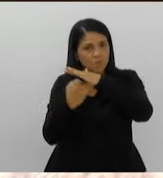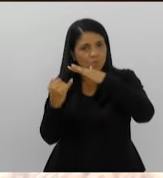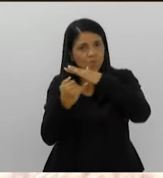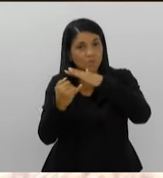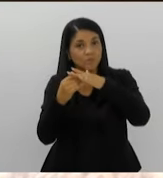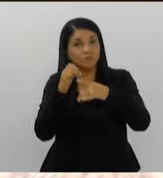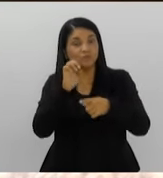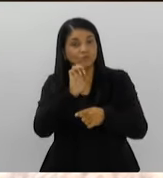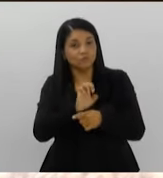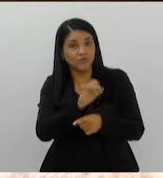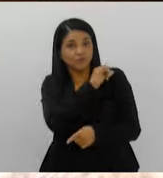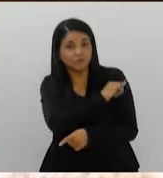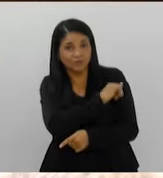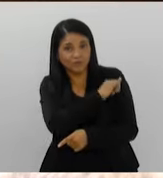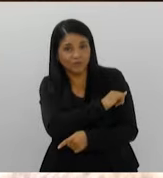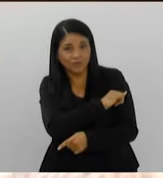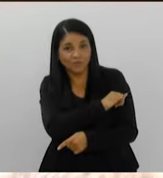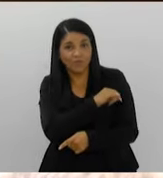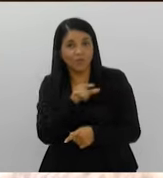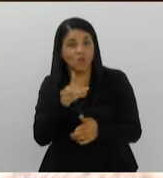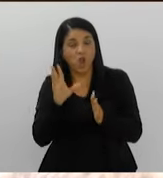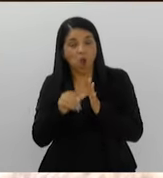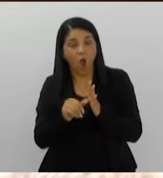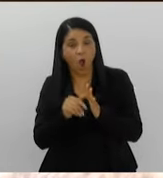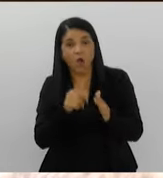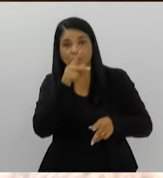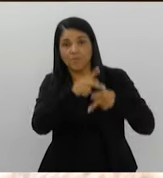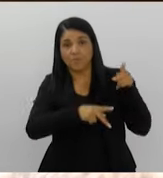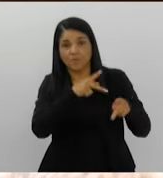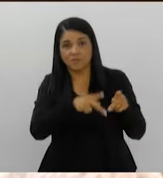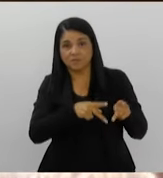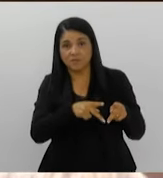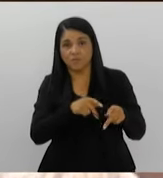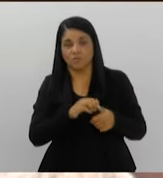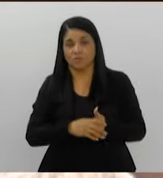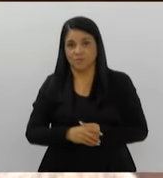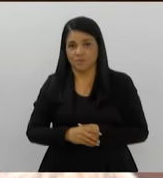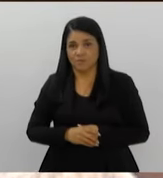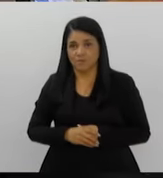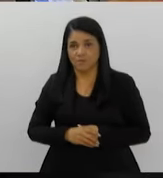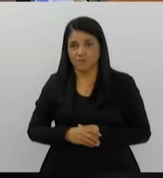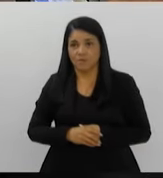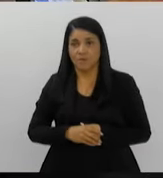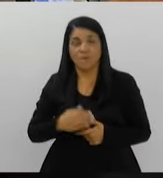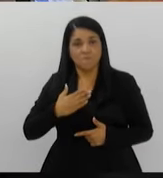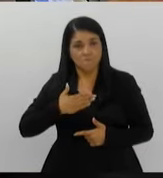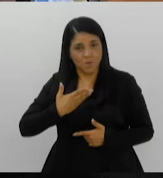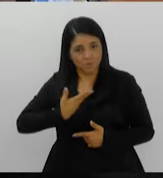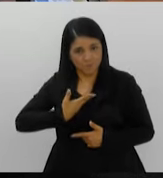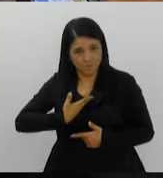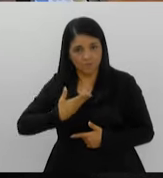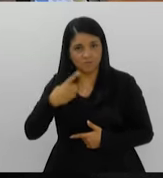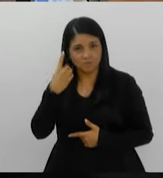do Rio de Janeiro que lesa a população e lesa o erário. Meus colegas parlamentares,